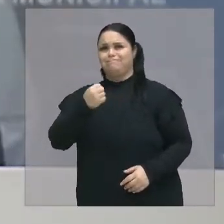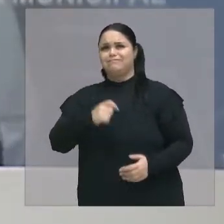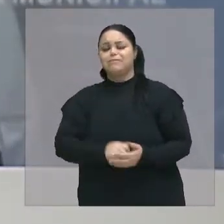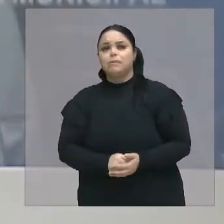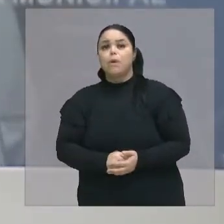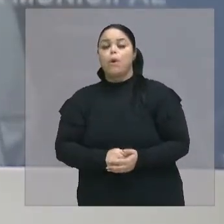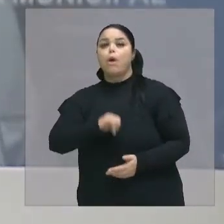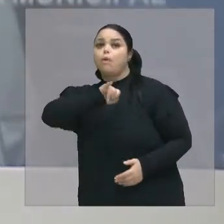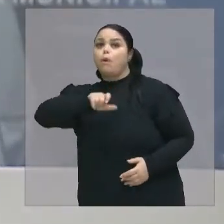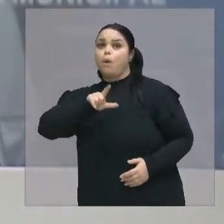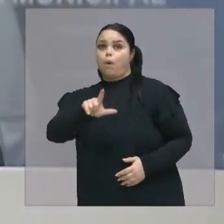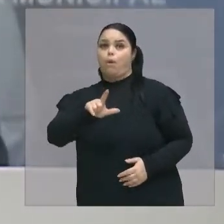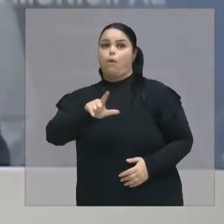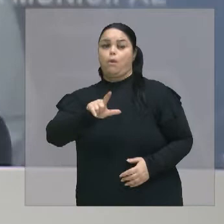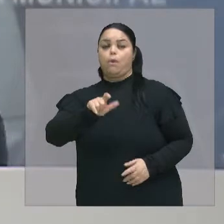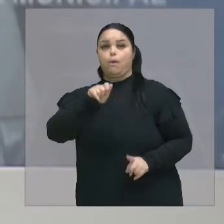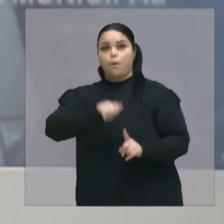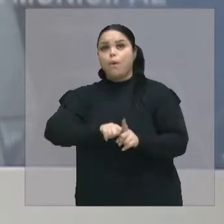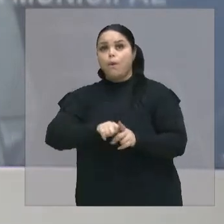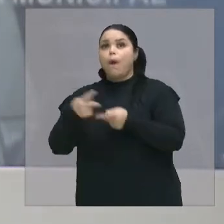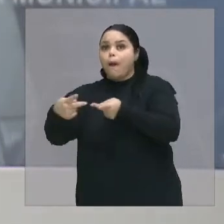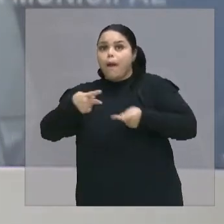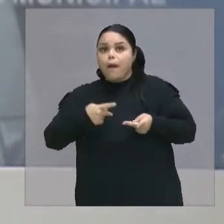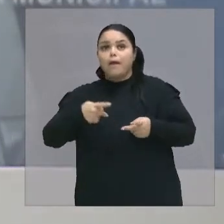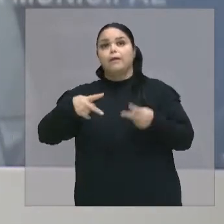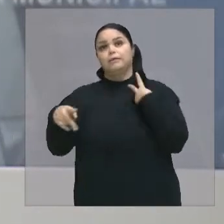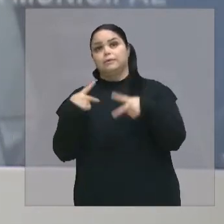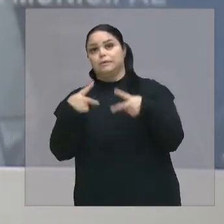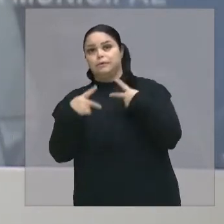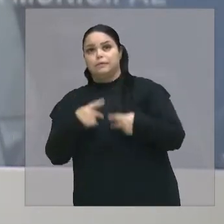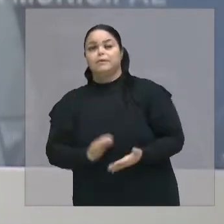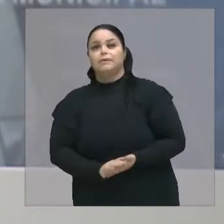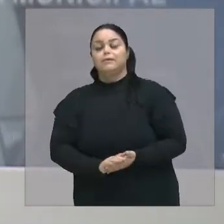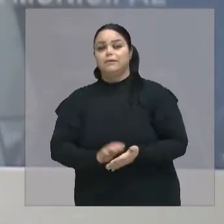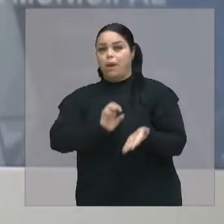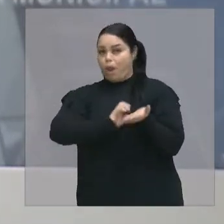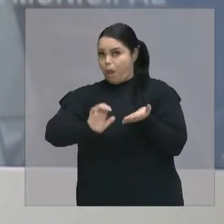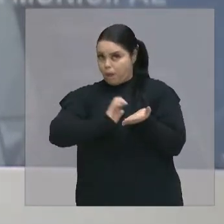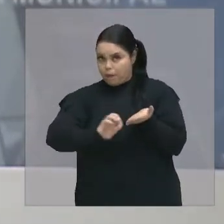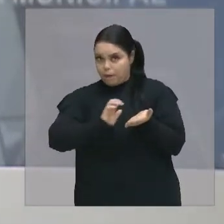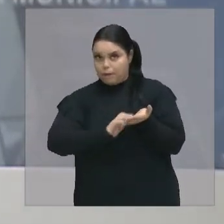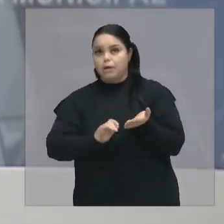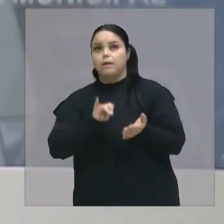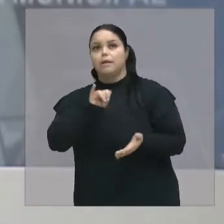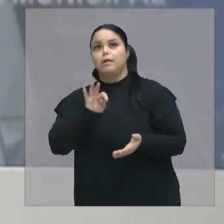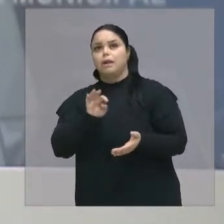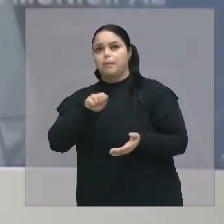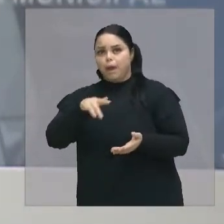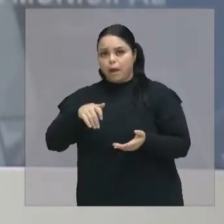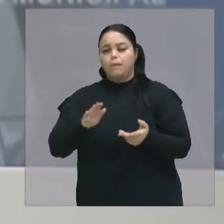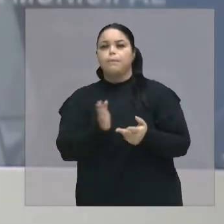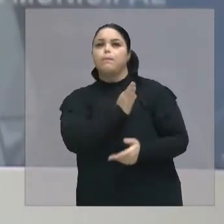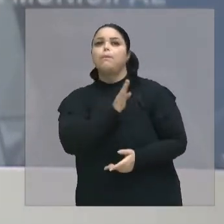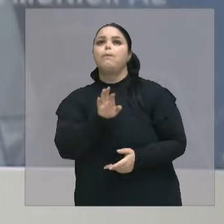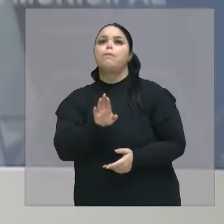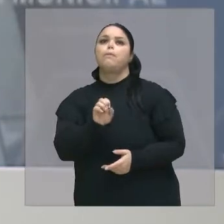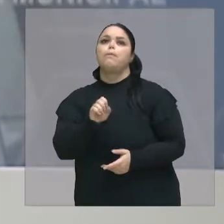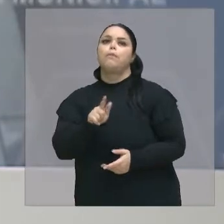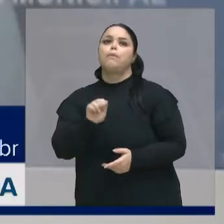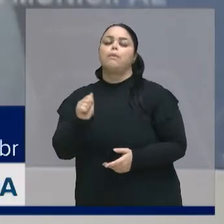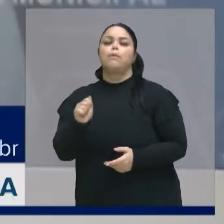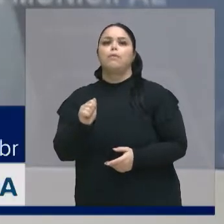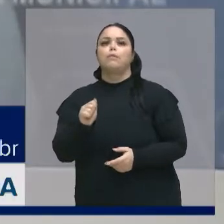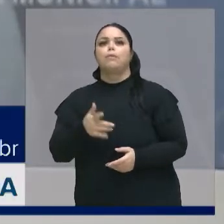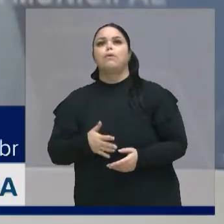de julho, a visita aqui em São José dos Campos do nosso secretário Itamar Borges, de